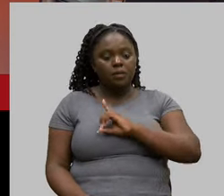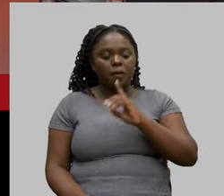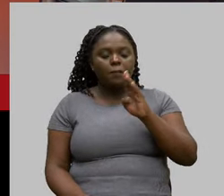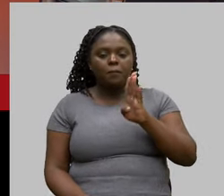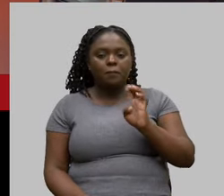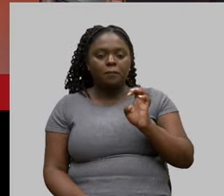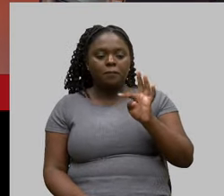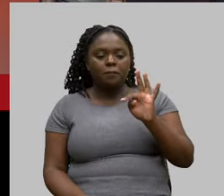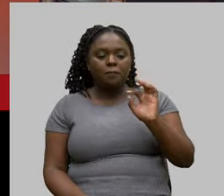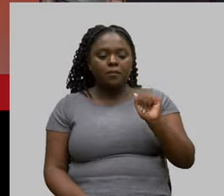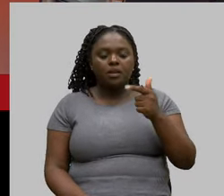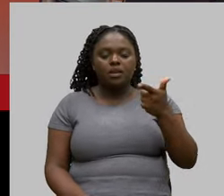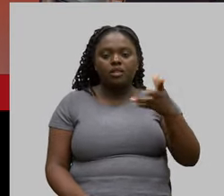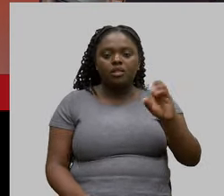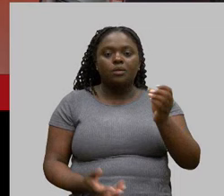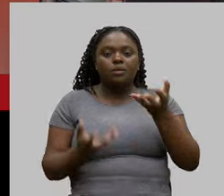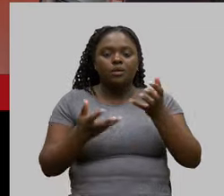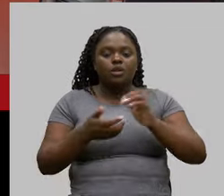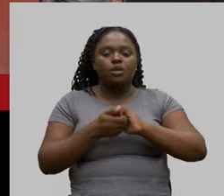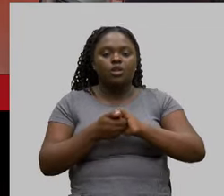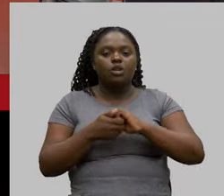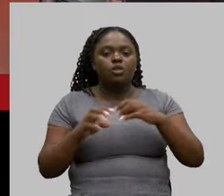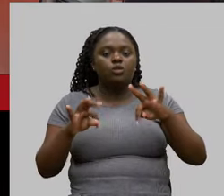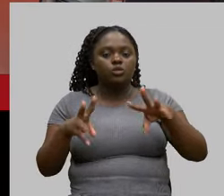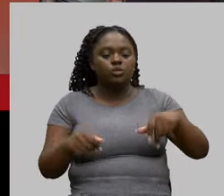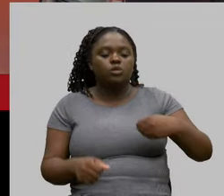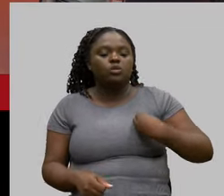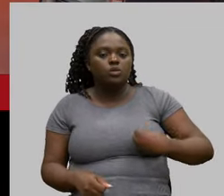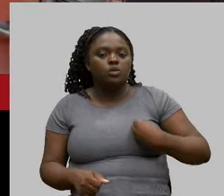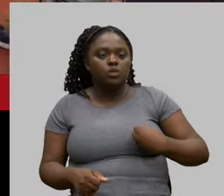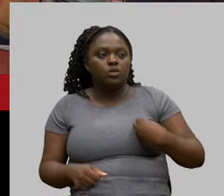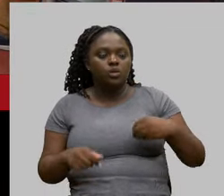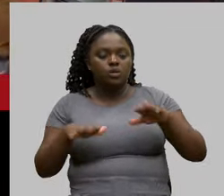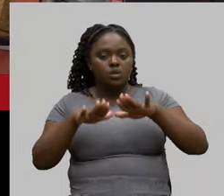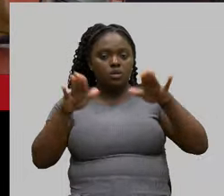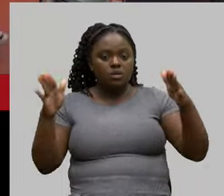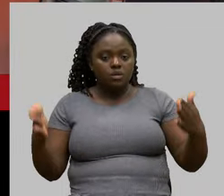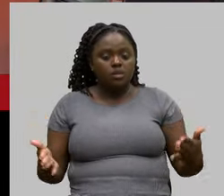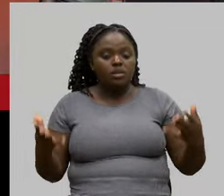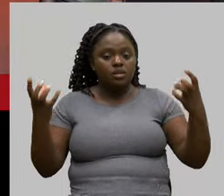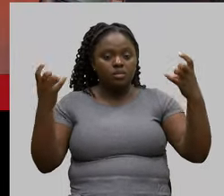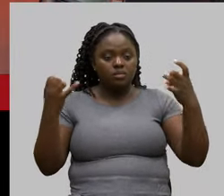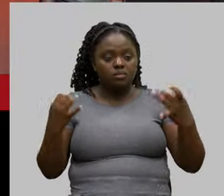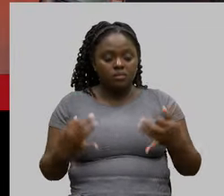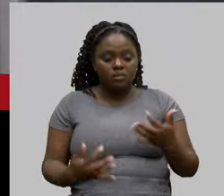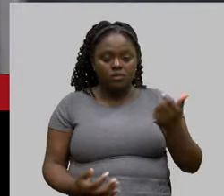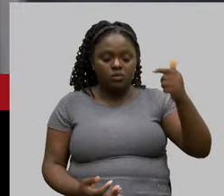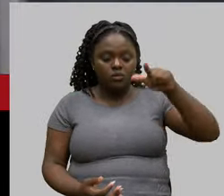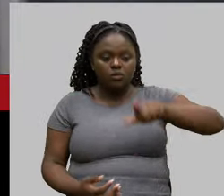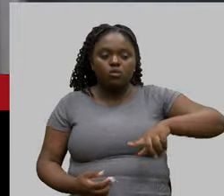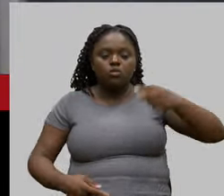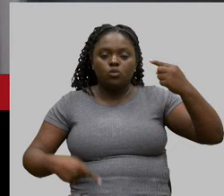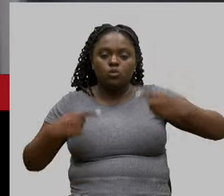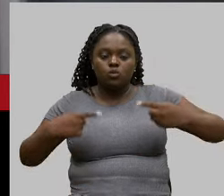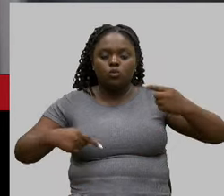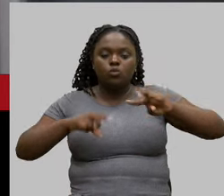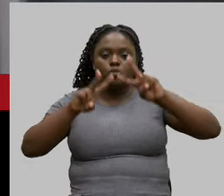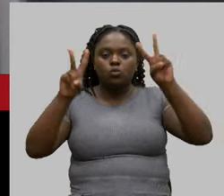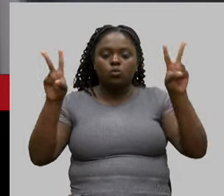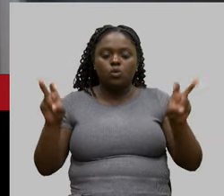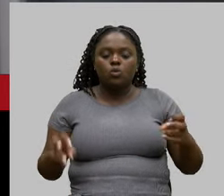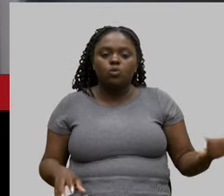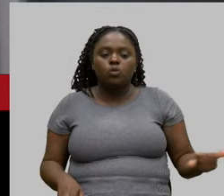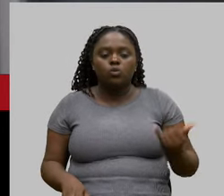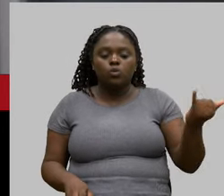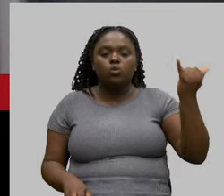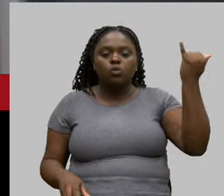todos os integrantes da mesa eh dizer que estamos aí mais uma vez eh debatendo um um assunto de extrema importância para todo mundo